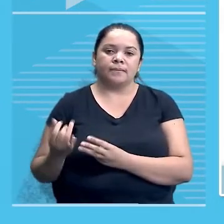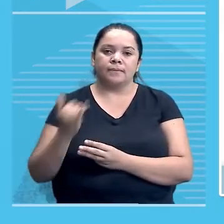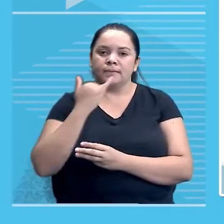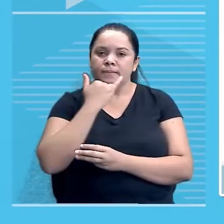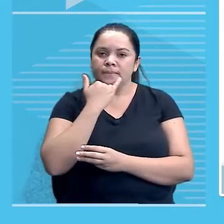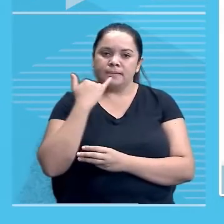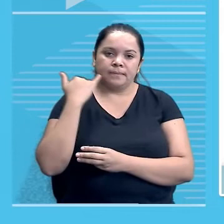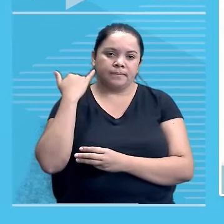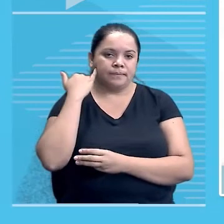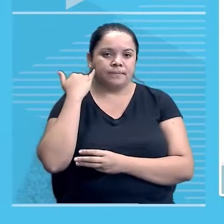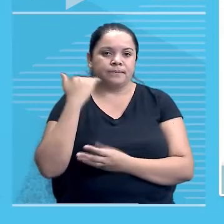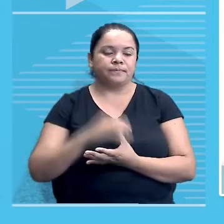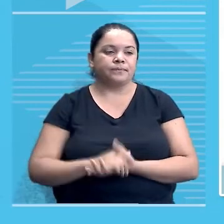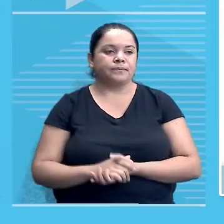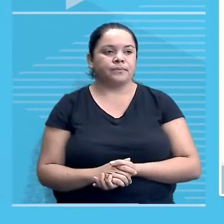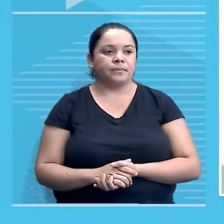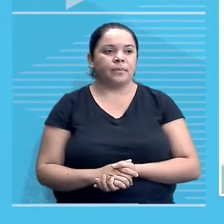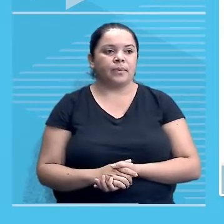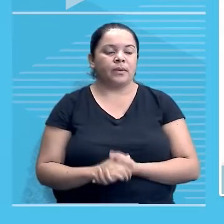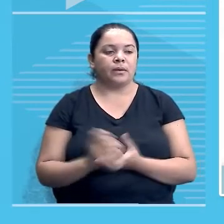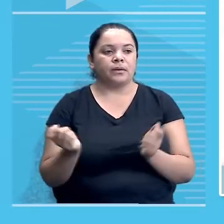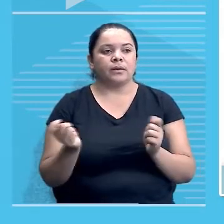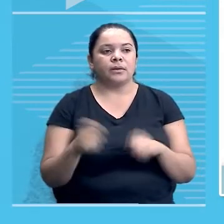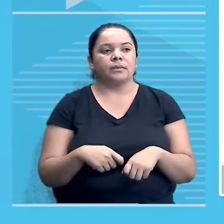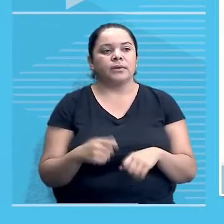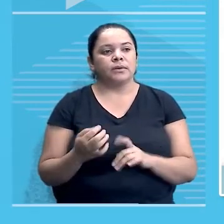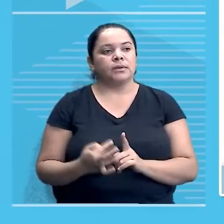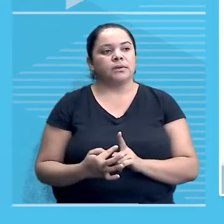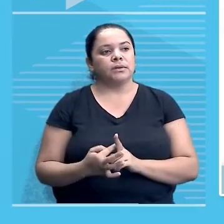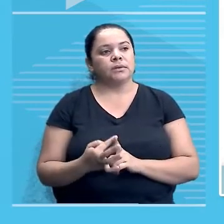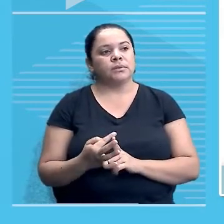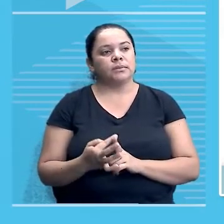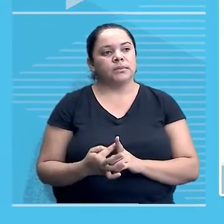Já a capacidade térmica, a gente vai analisar ela,